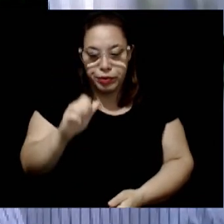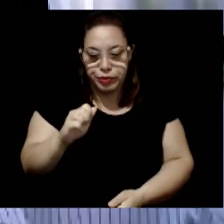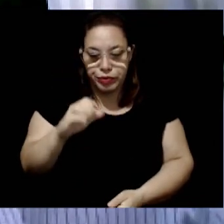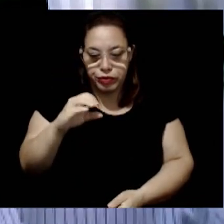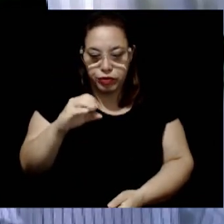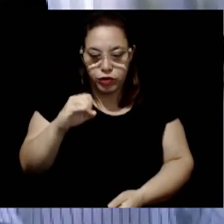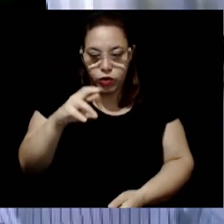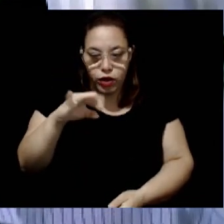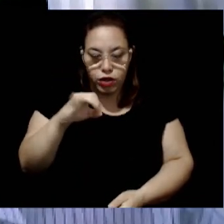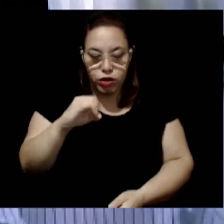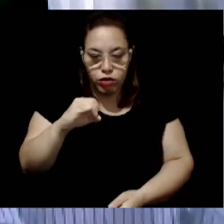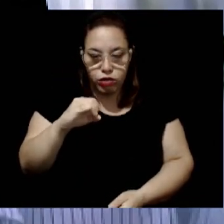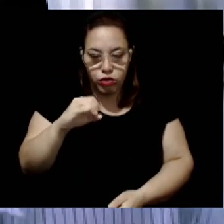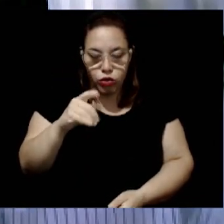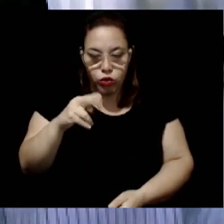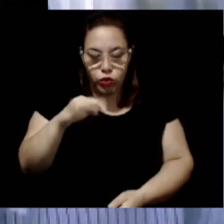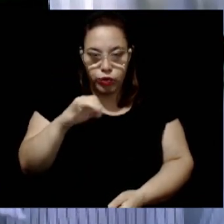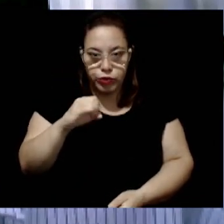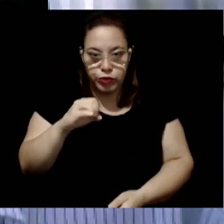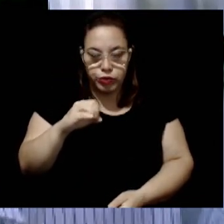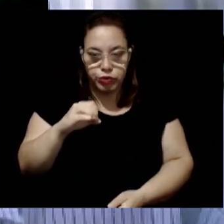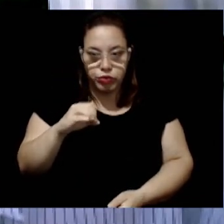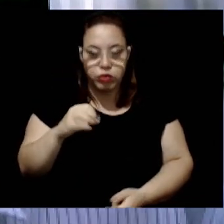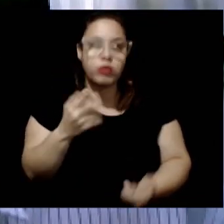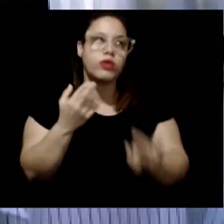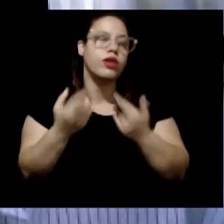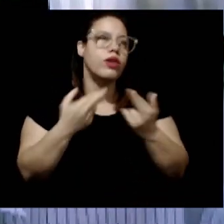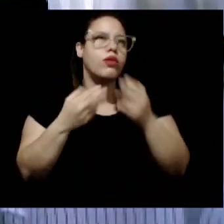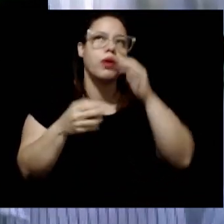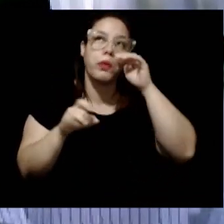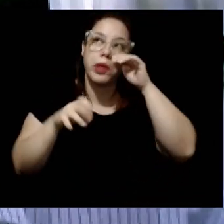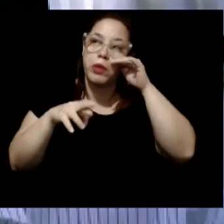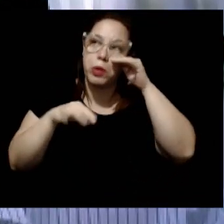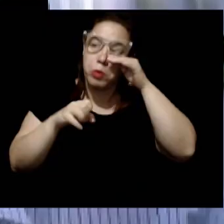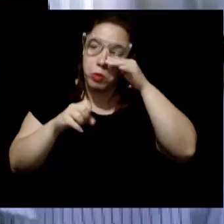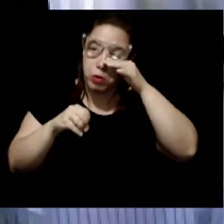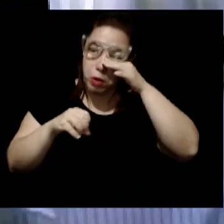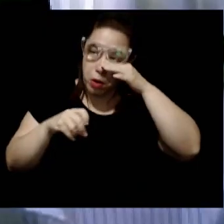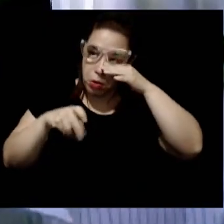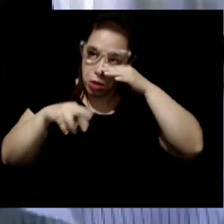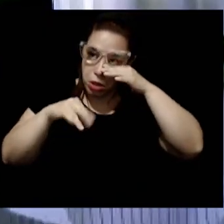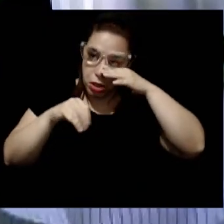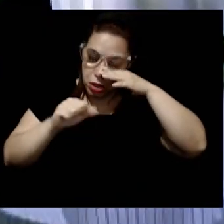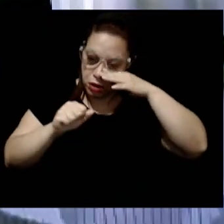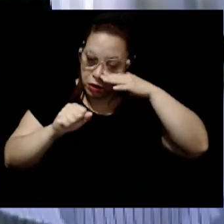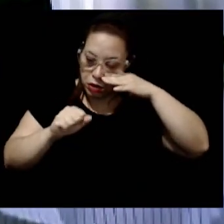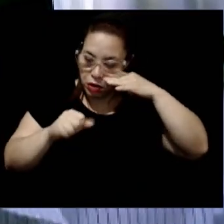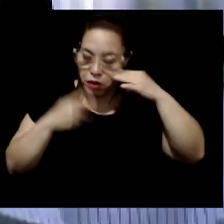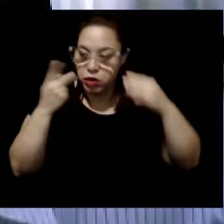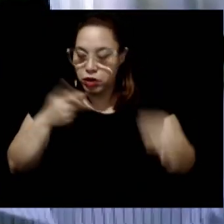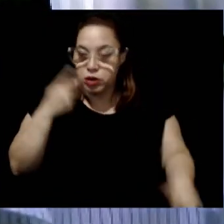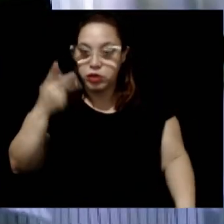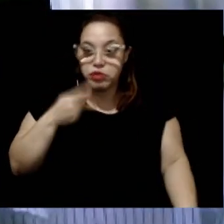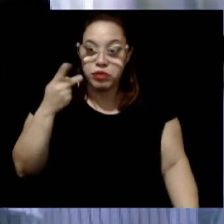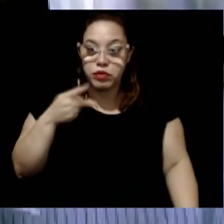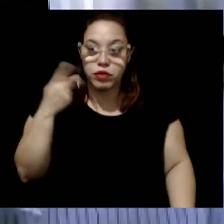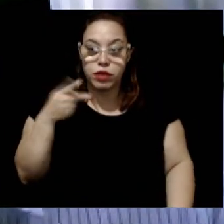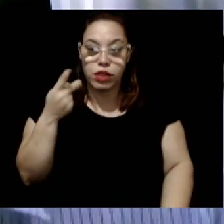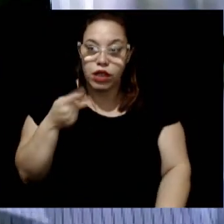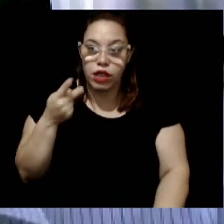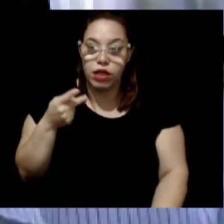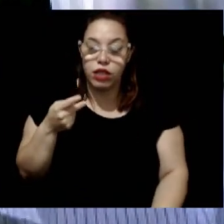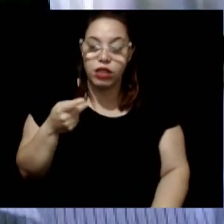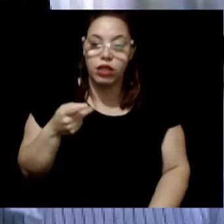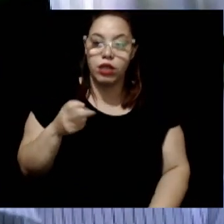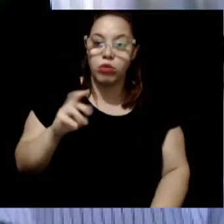das proteínas. Por isso que é sempre relatado, olha, quando eu tenho excesso de proteína, seja